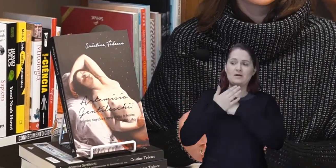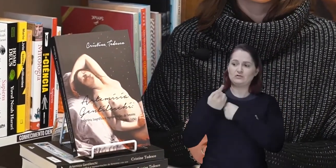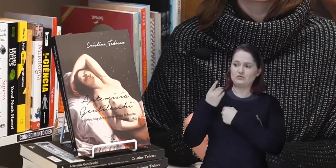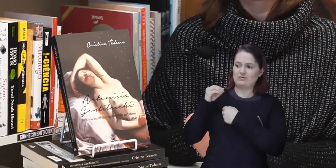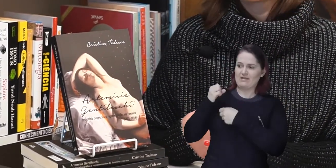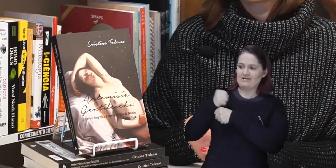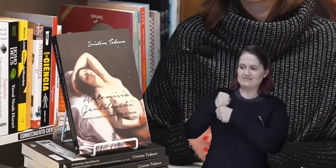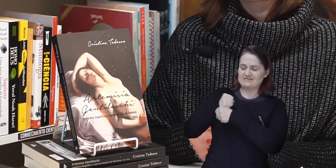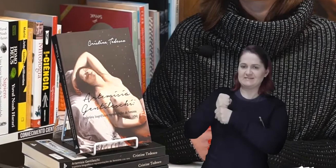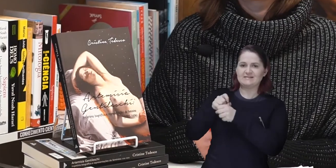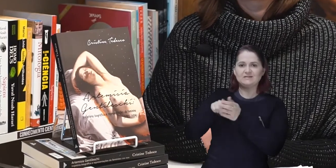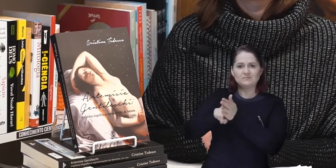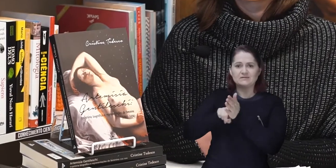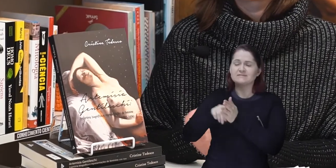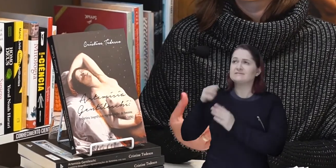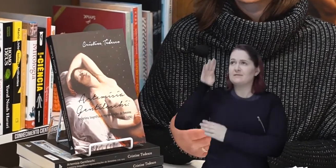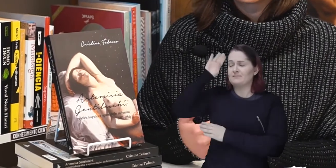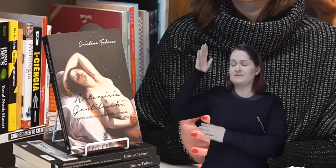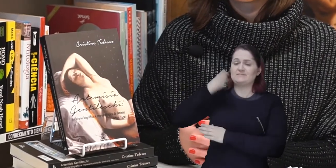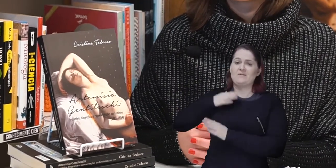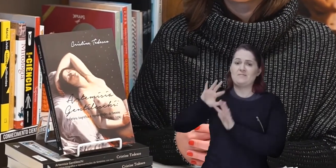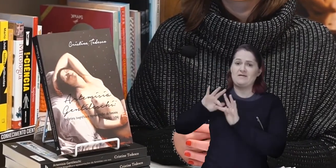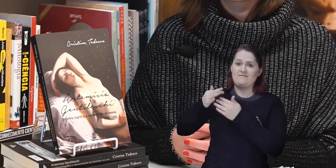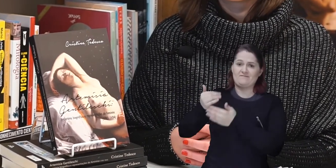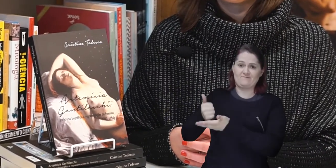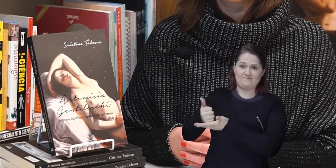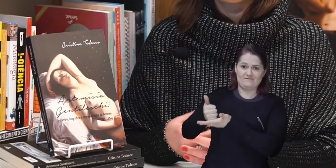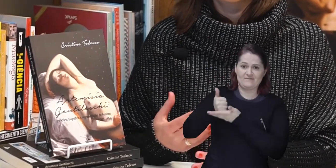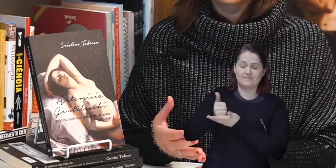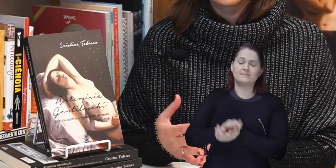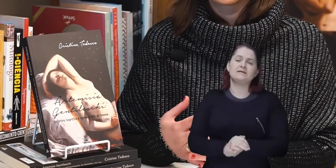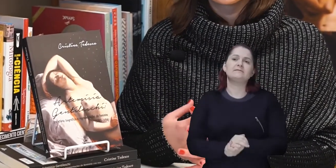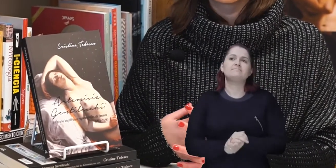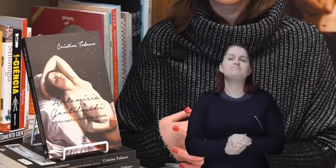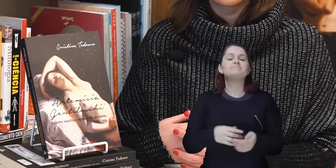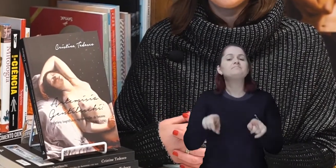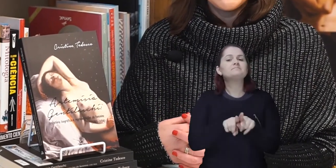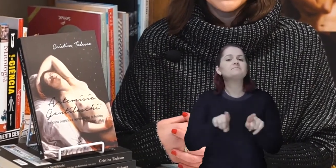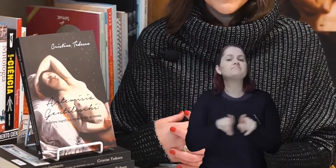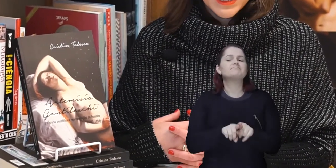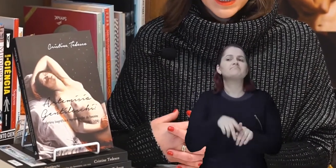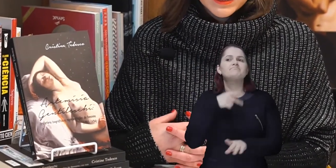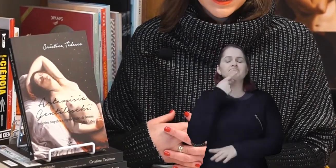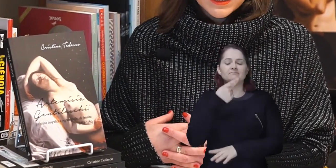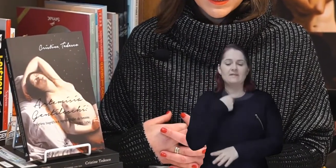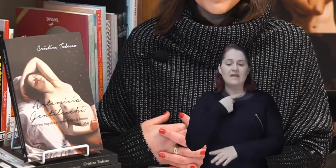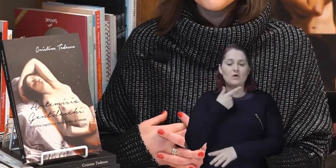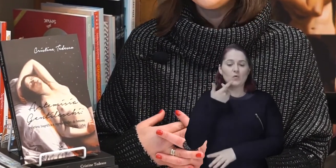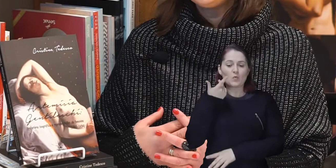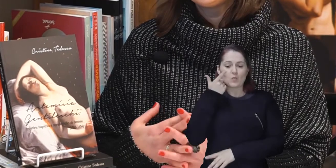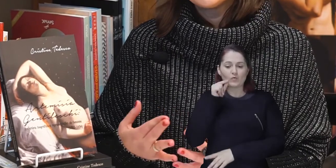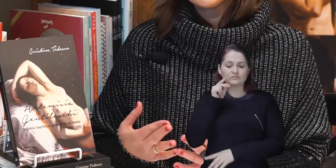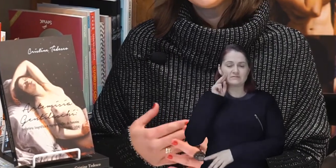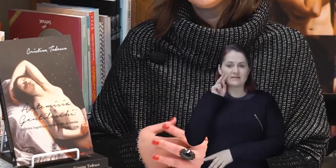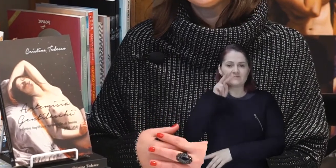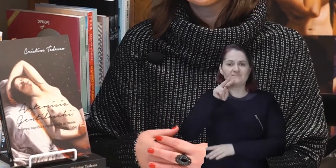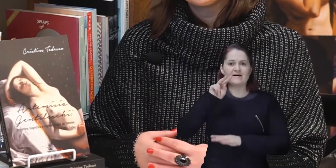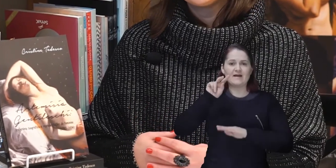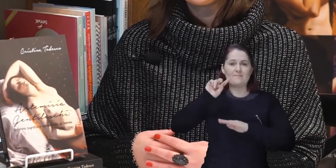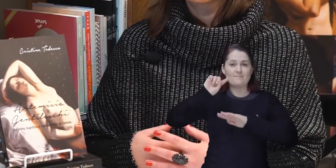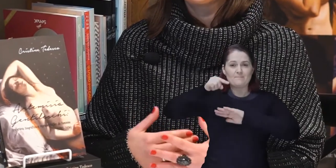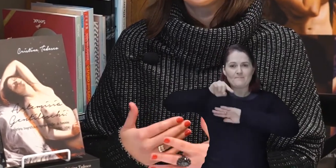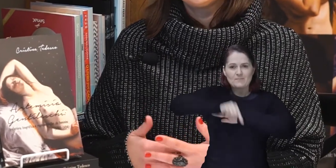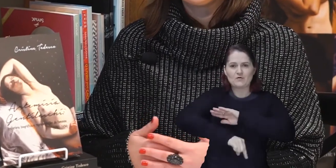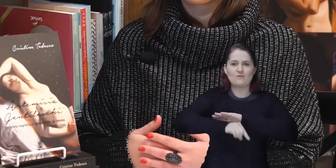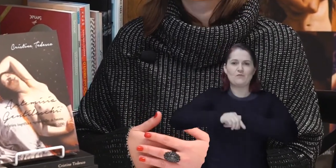geral, agradecer a todas as pessoas que colaboraram nesses 10 anos de pesquisa, em especial a minha família, e por fim dizer que